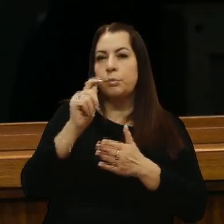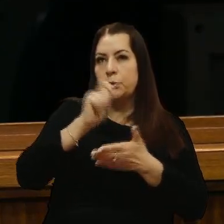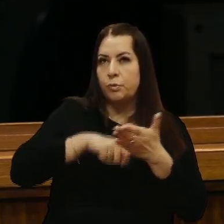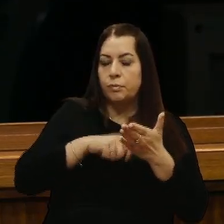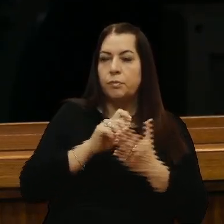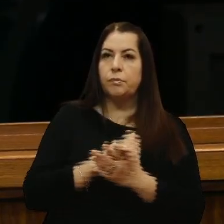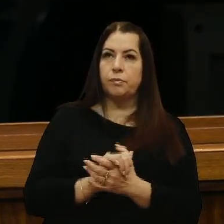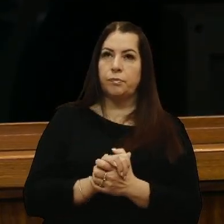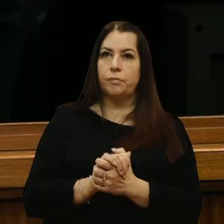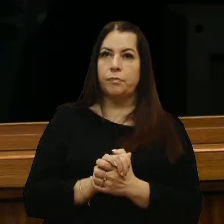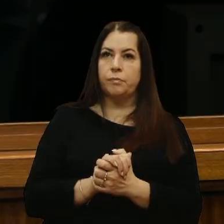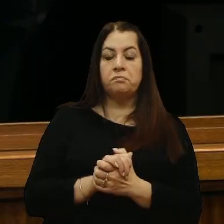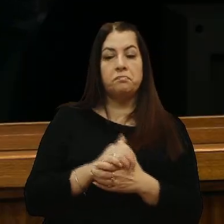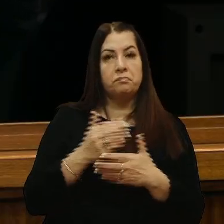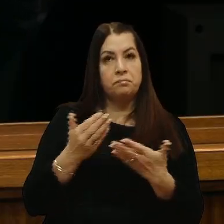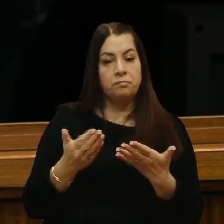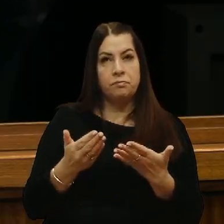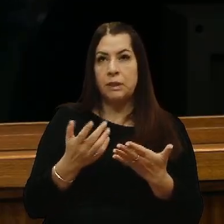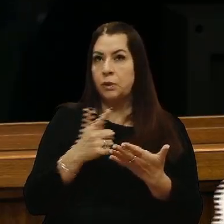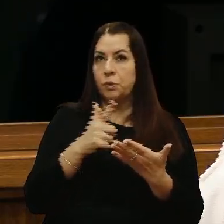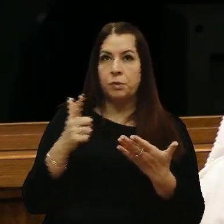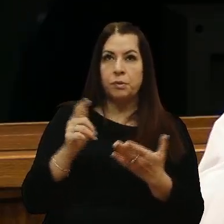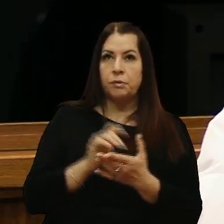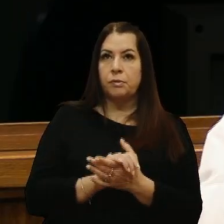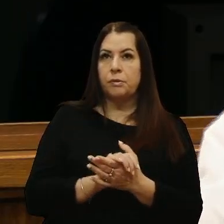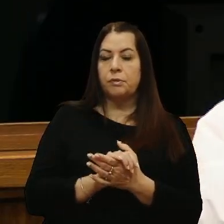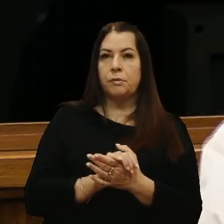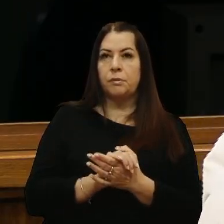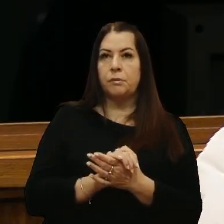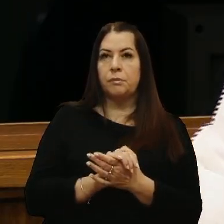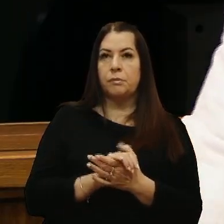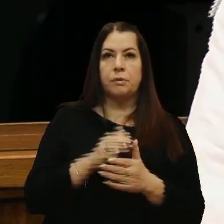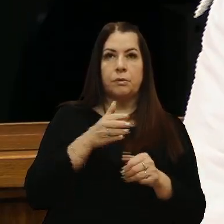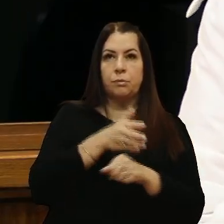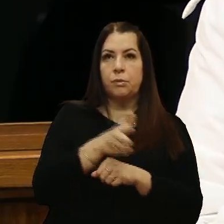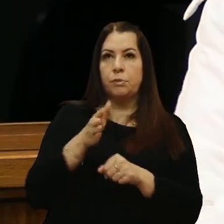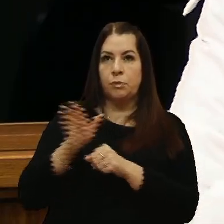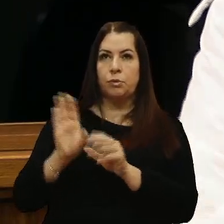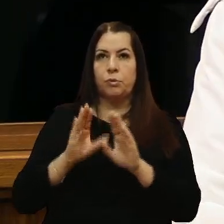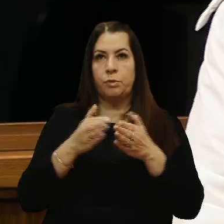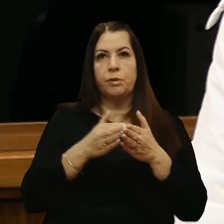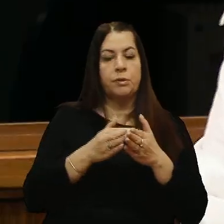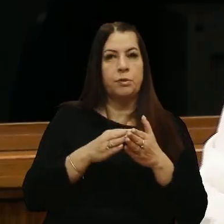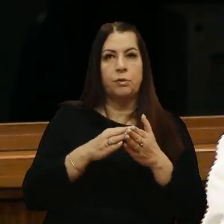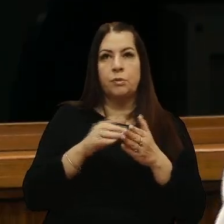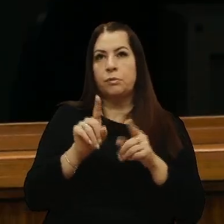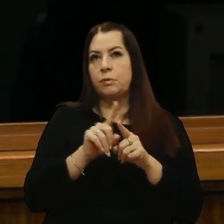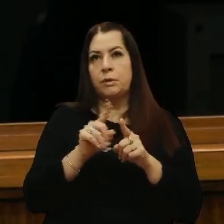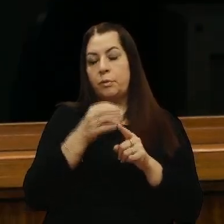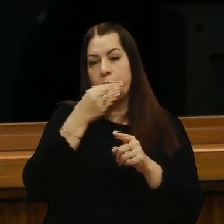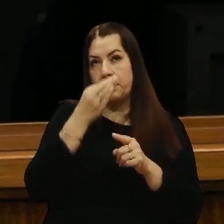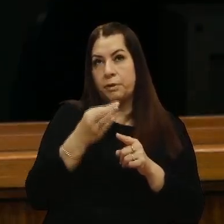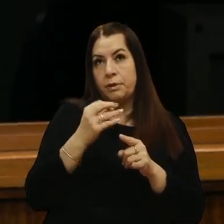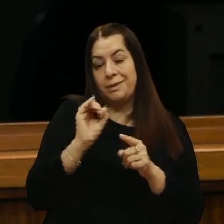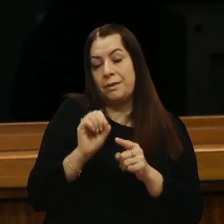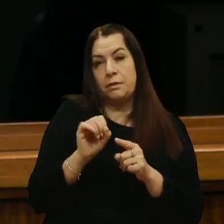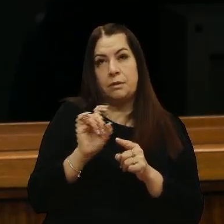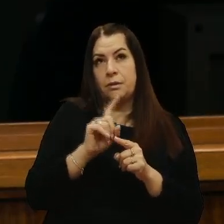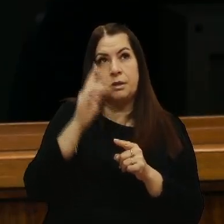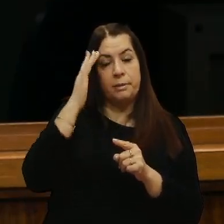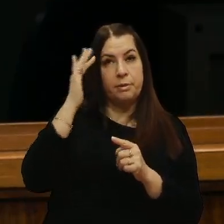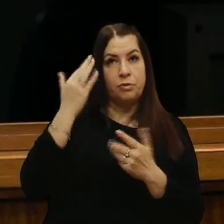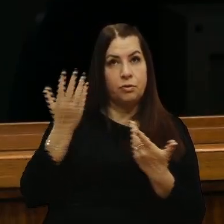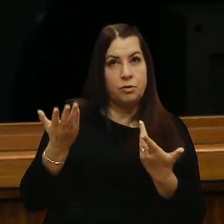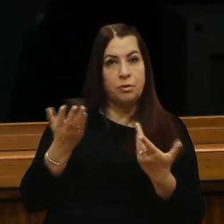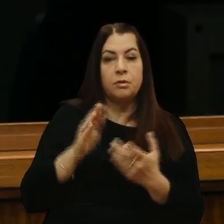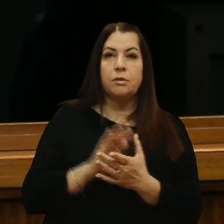recém-protocolado, provavelmente não tenha passado em comissões ou não tenha ainda parecer de comissão e sequer